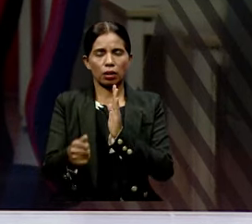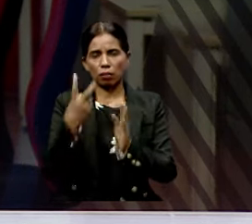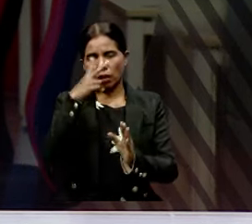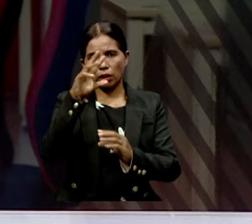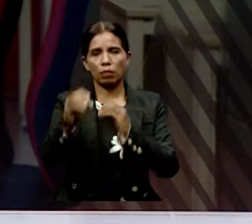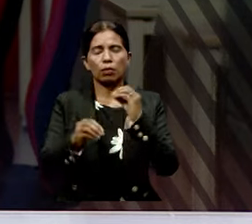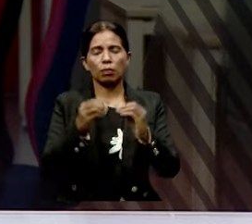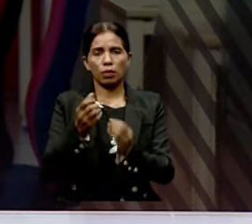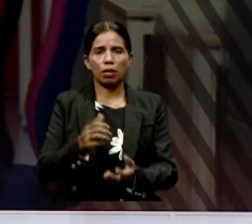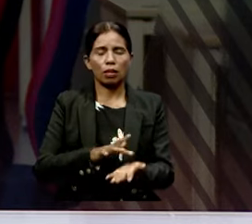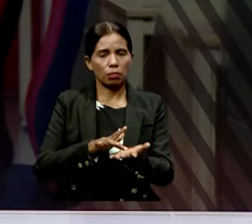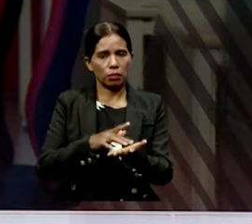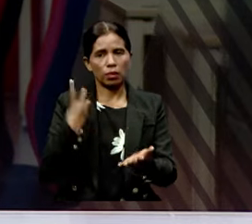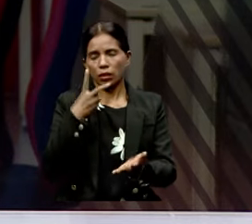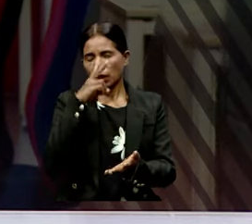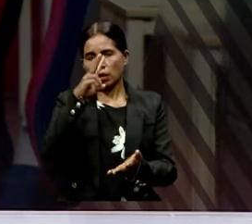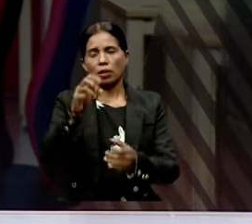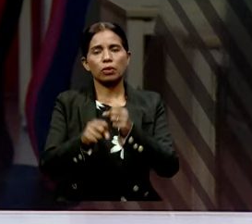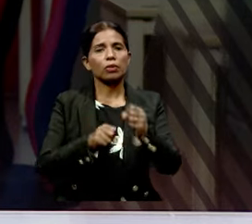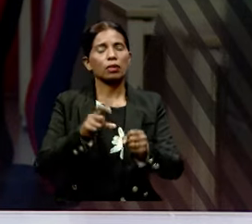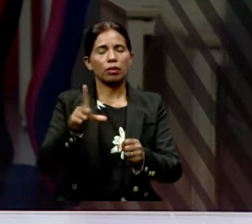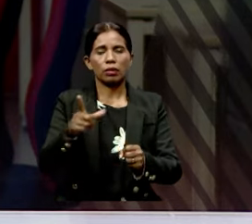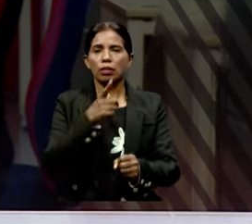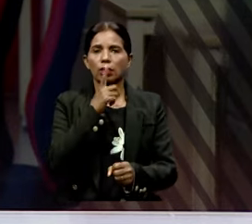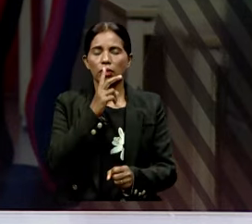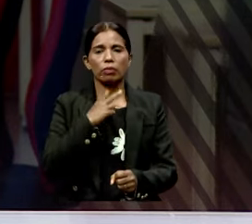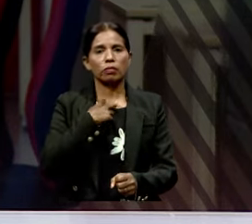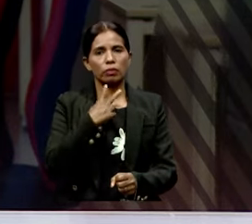moro. Dirmai ta acompanha Sociedade Civil nialia.